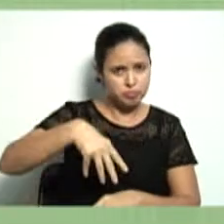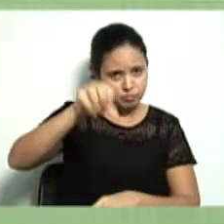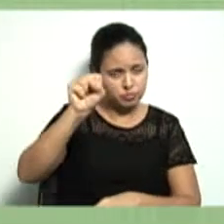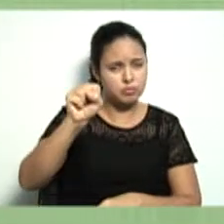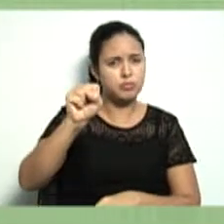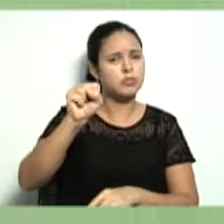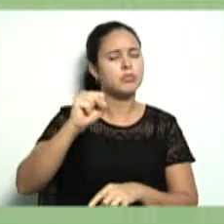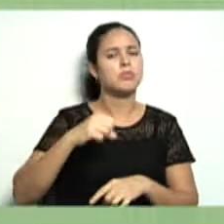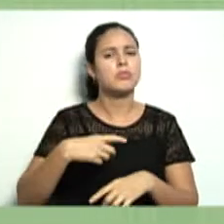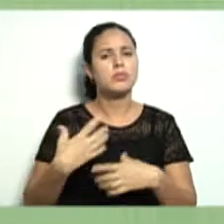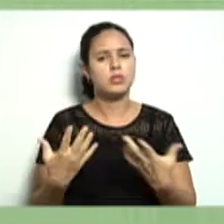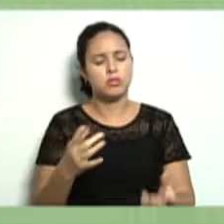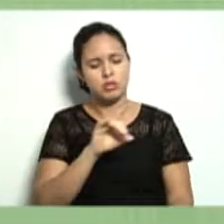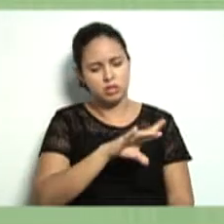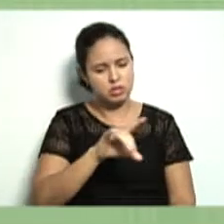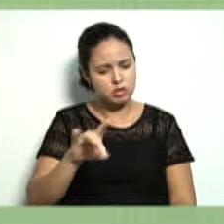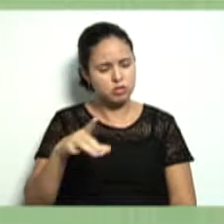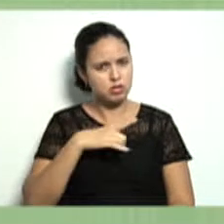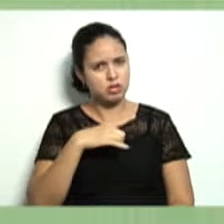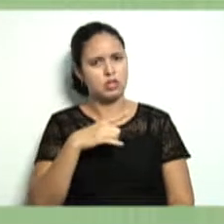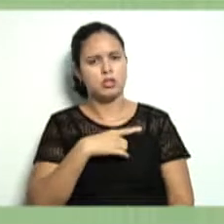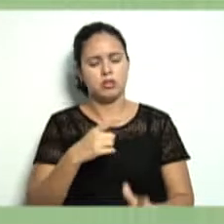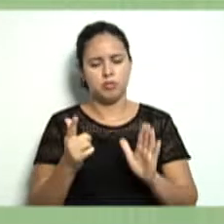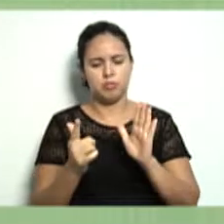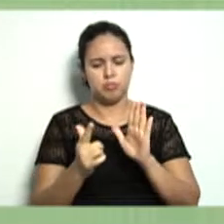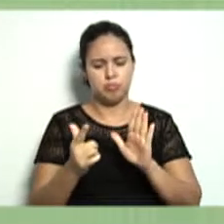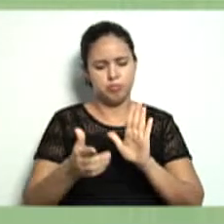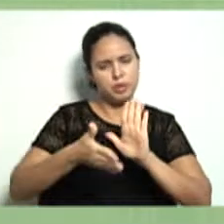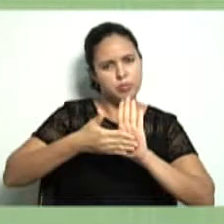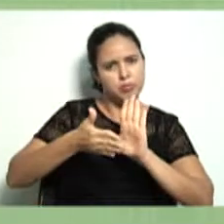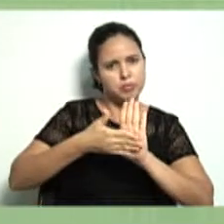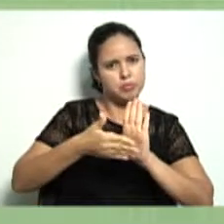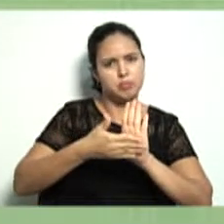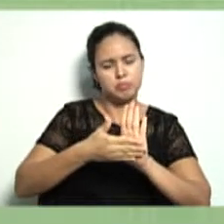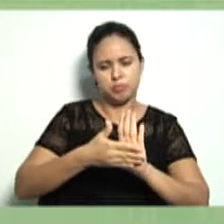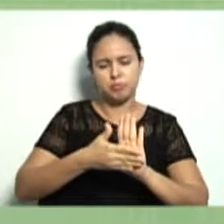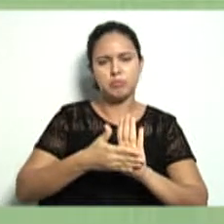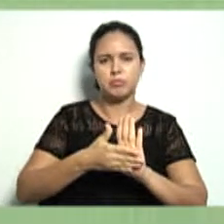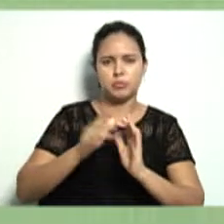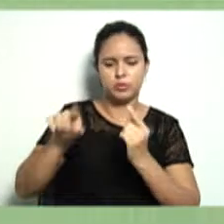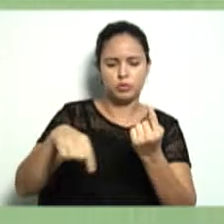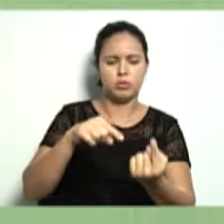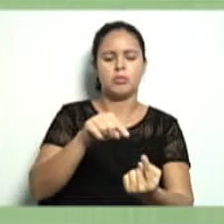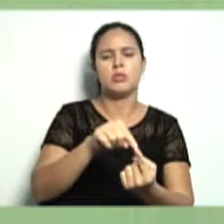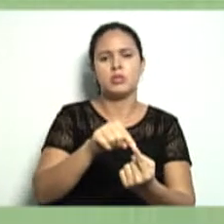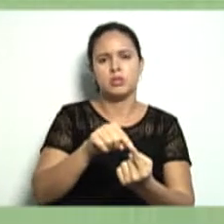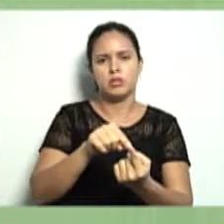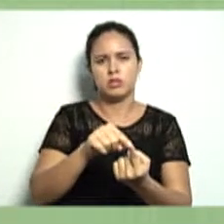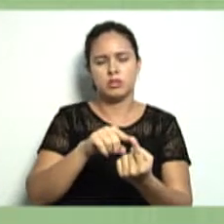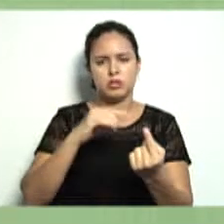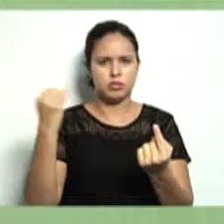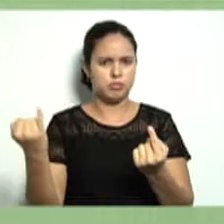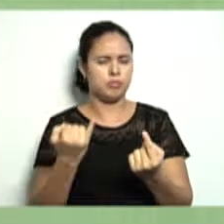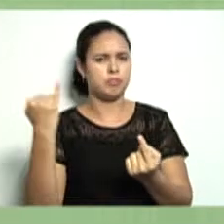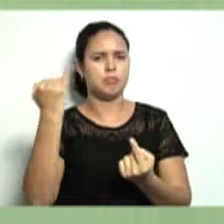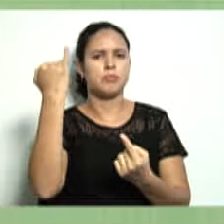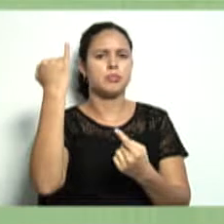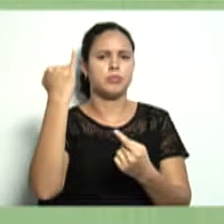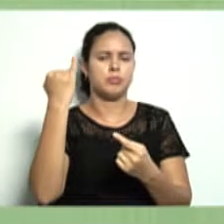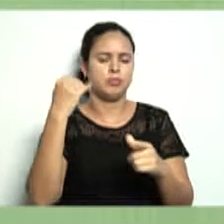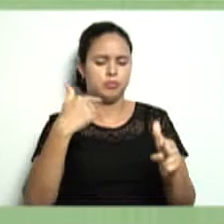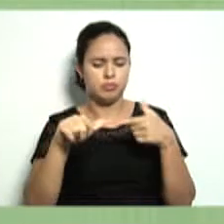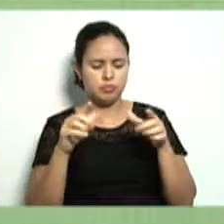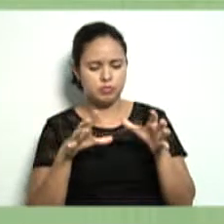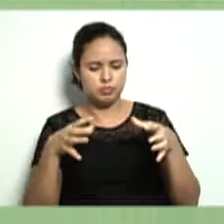Então, papéis e funções bem definidas é importante aí para um bom trabalho em